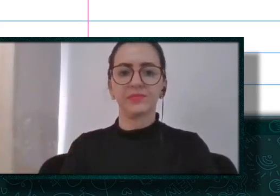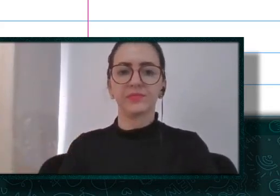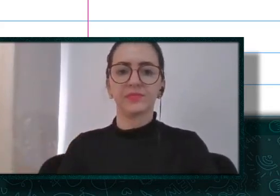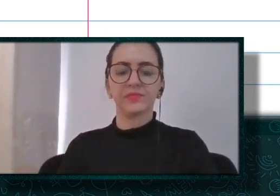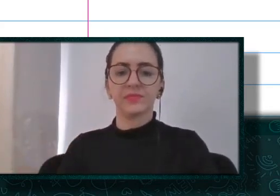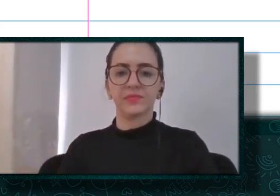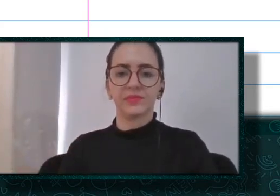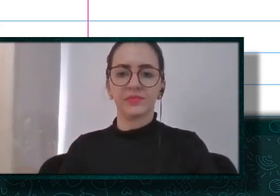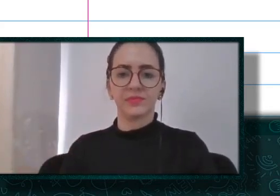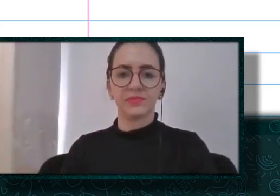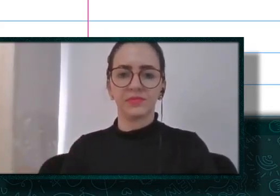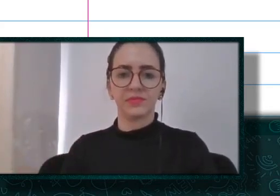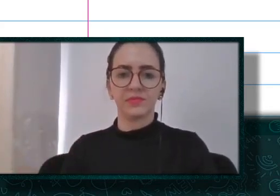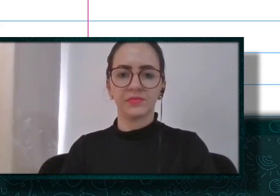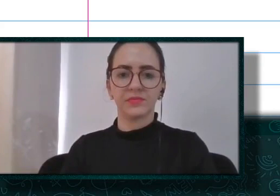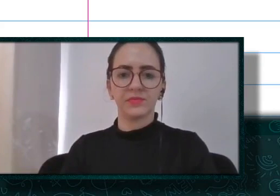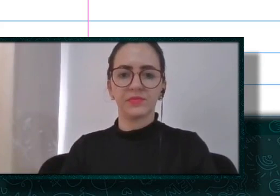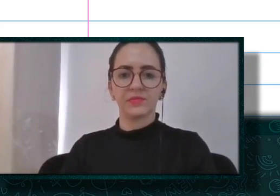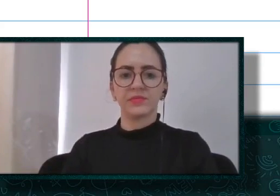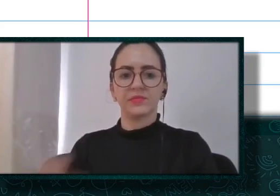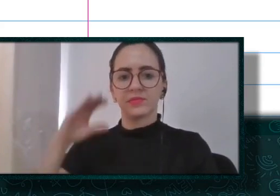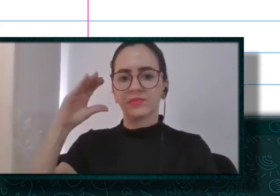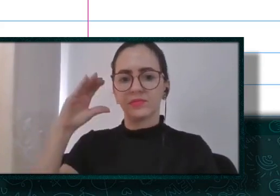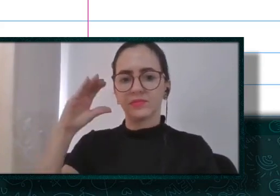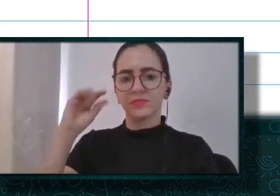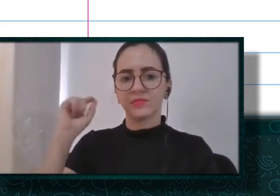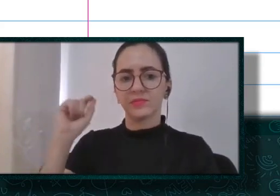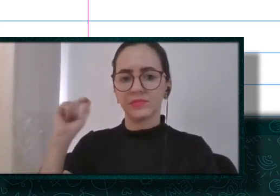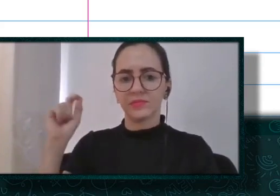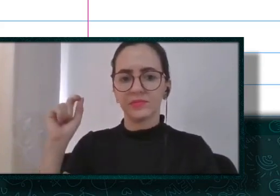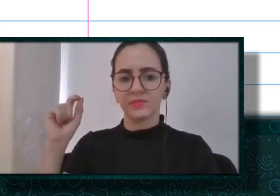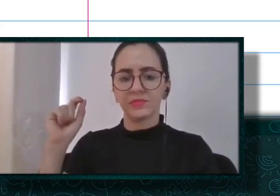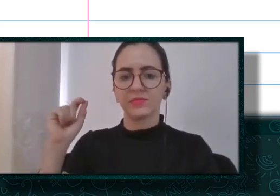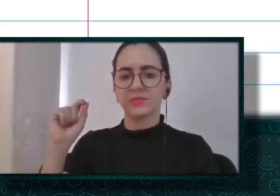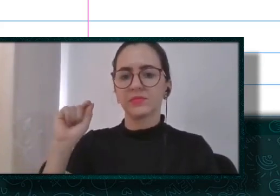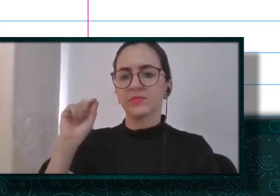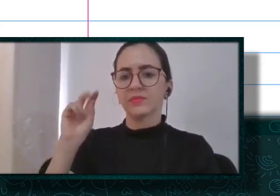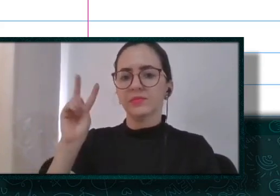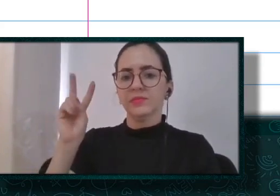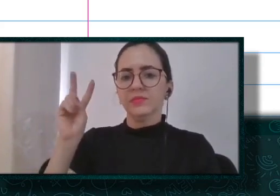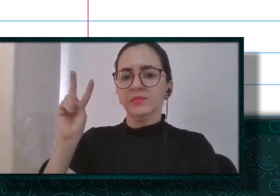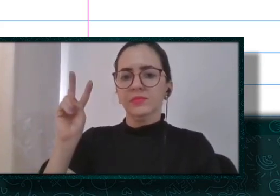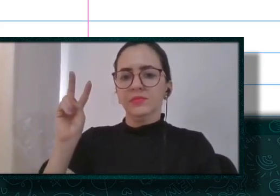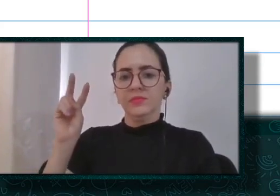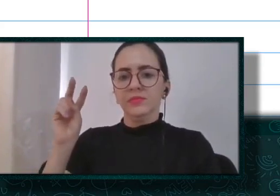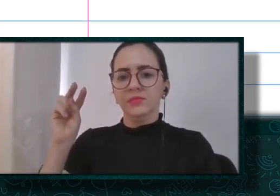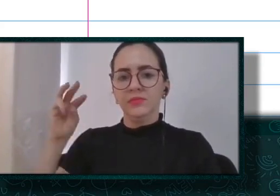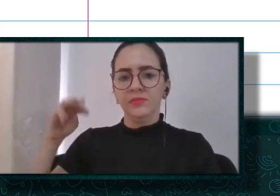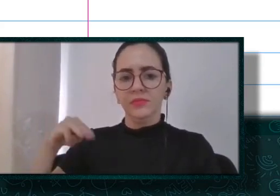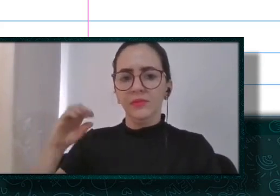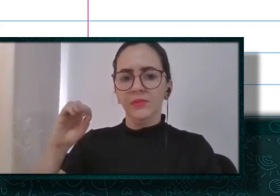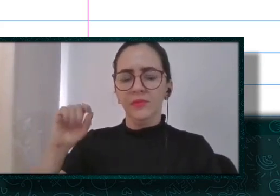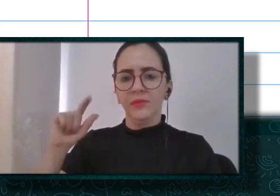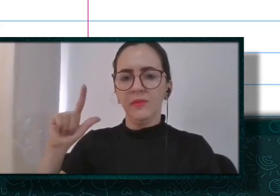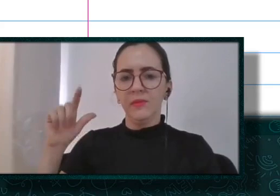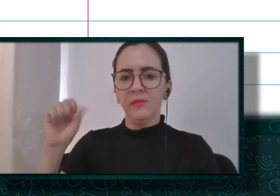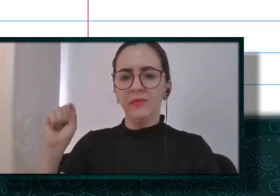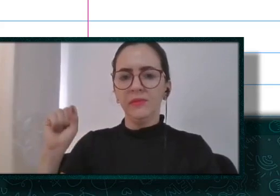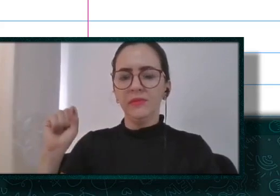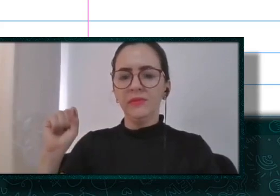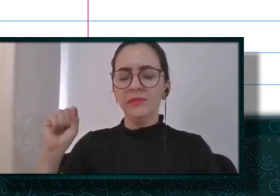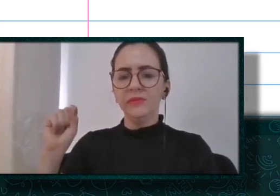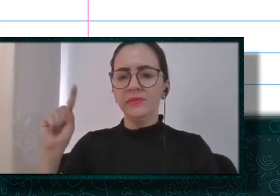A solução B, que é o sal de cozinha, ele tem de concentração 2 mols por